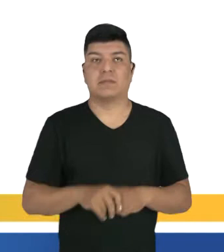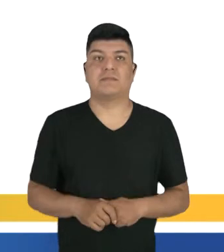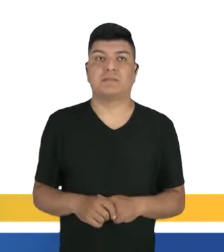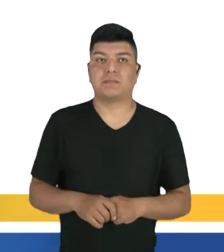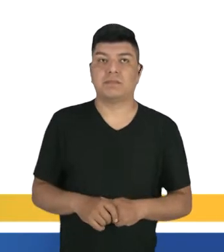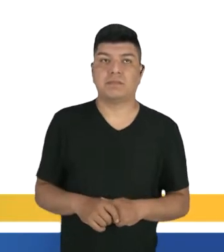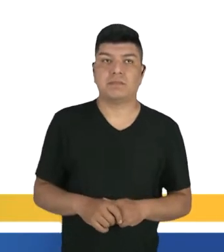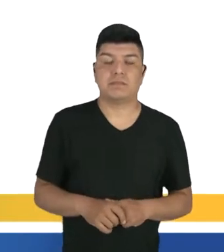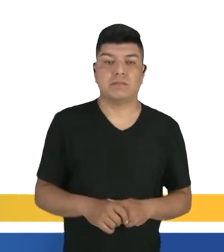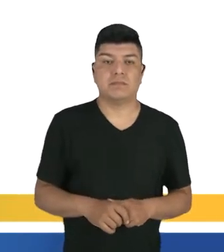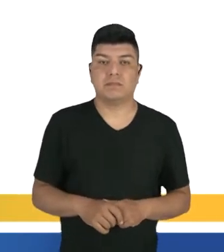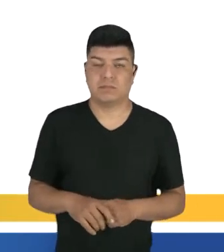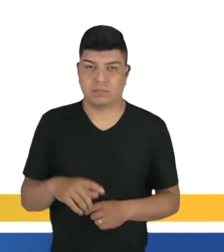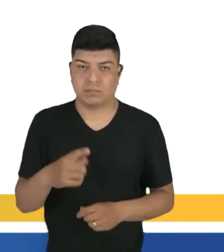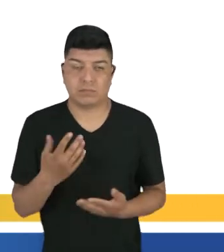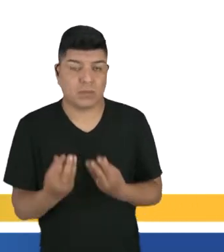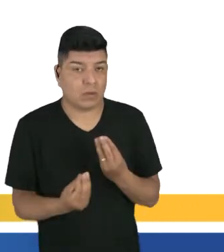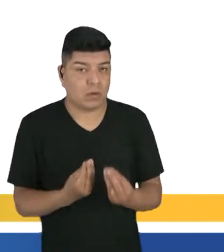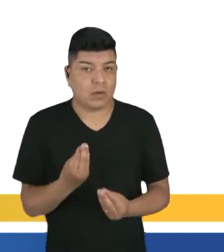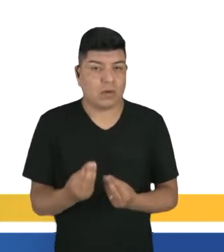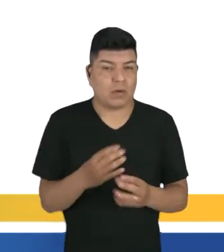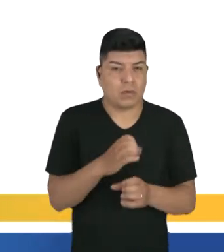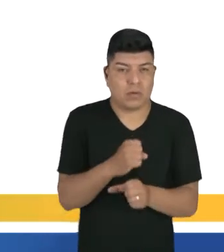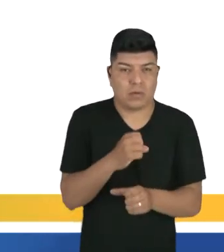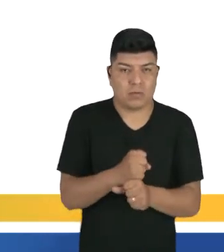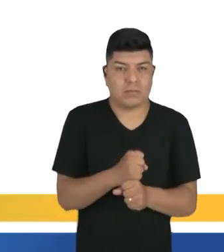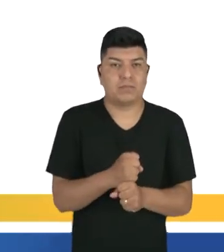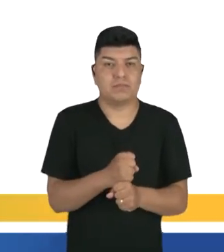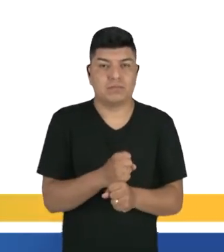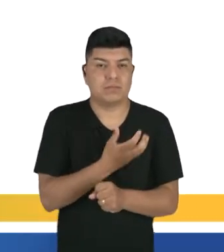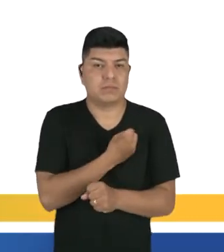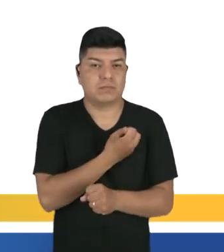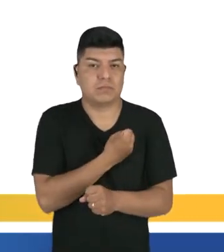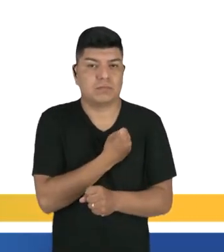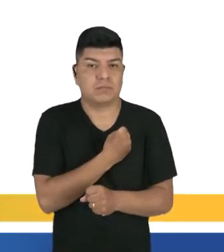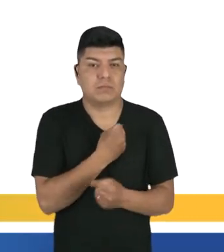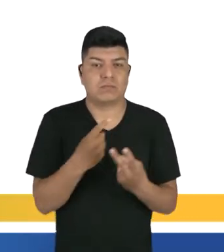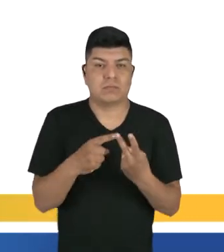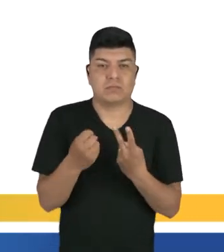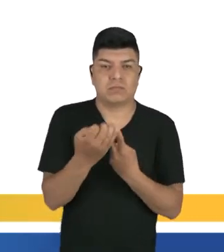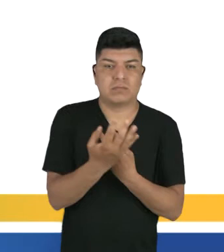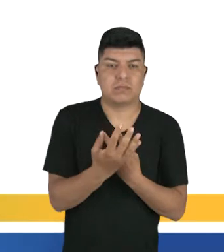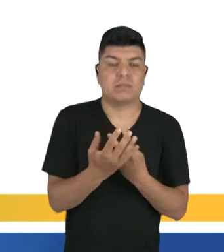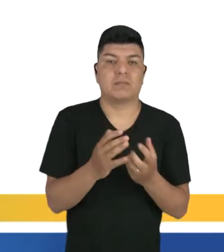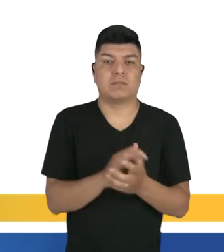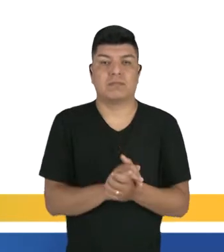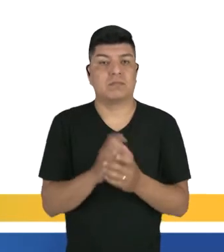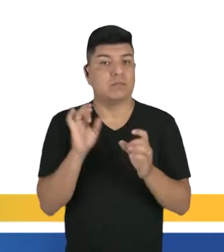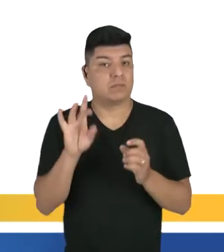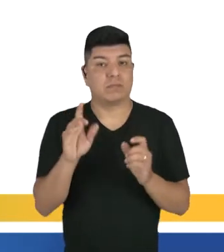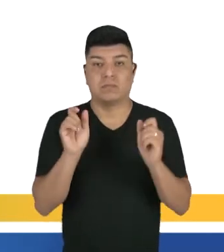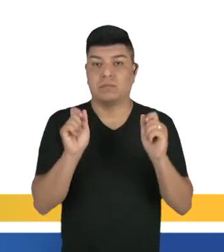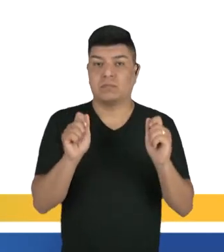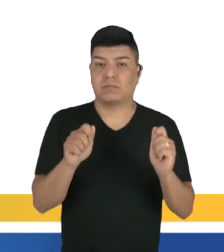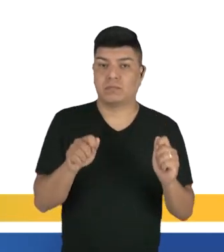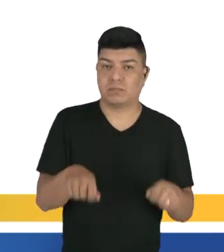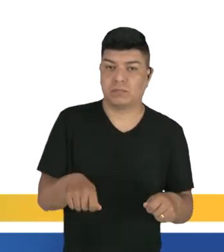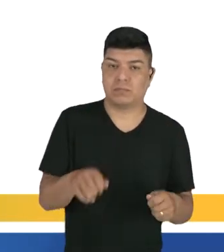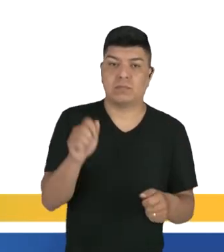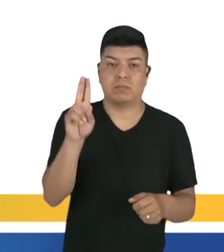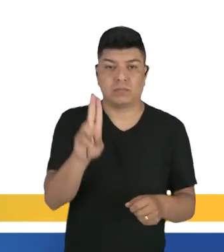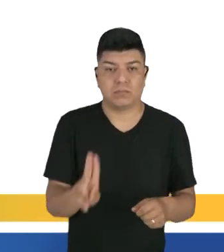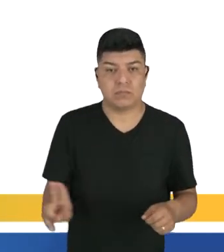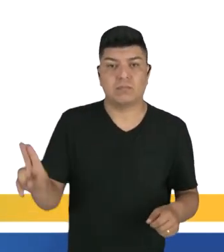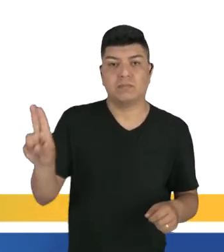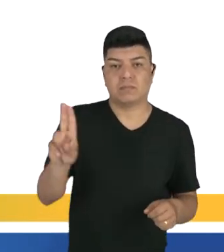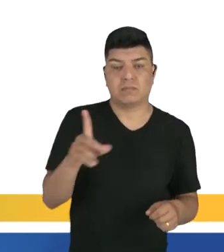exemplos. Como é que eu vou somar, né, números em forma de radicais? Eu só vou poder somar, só vou poder operar